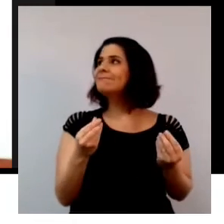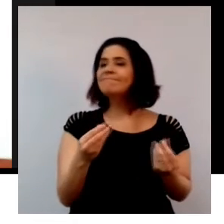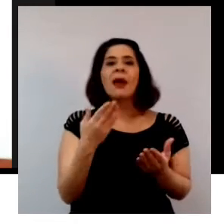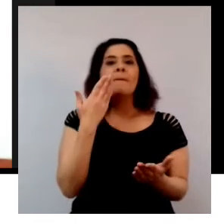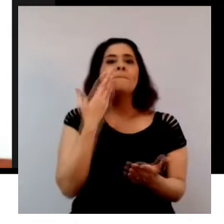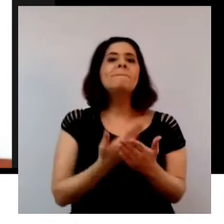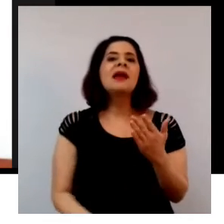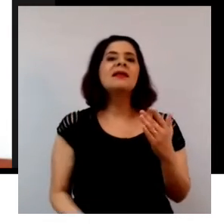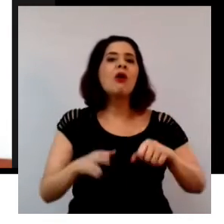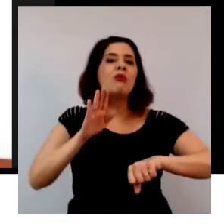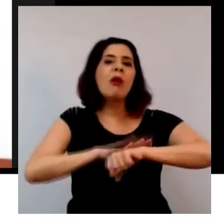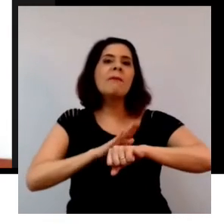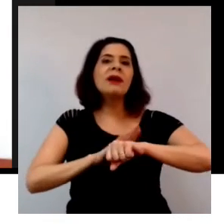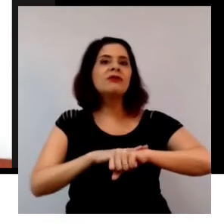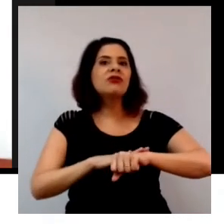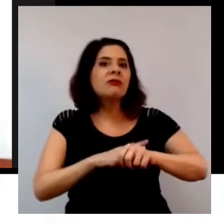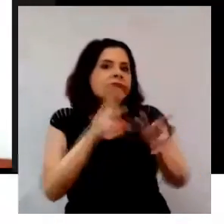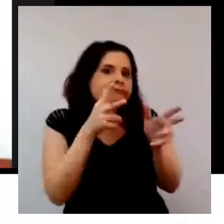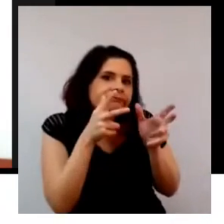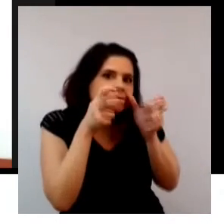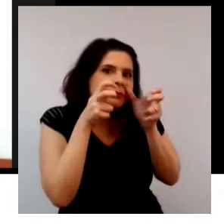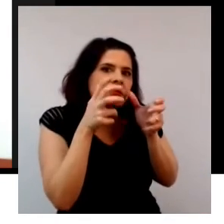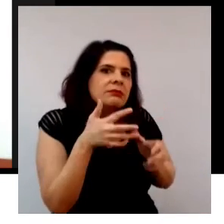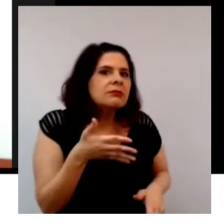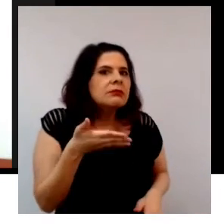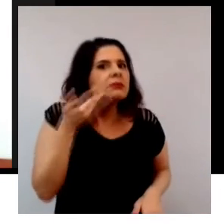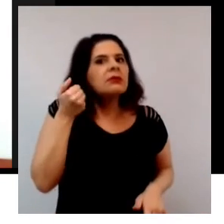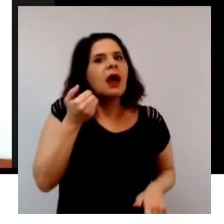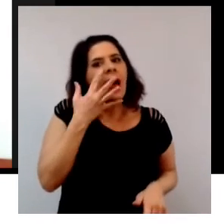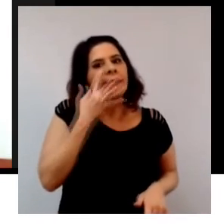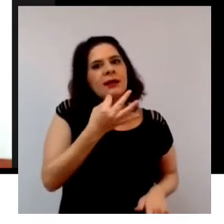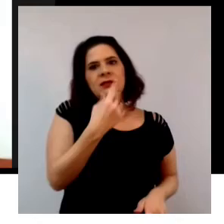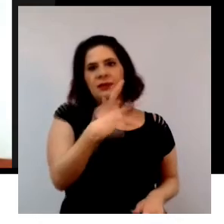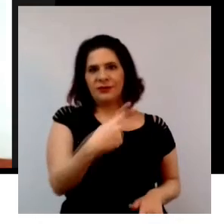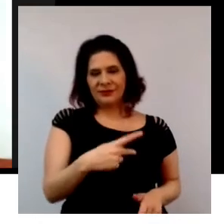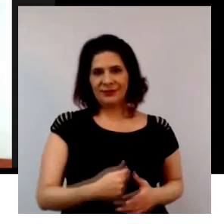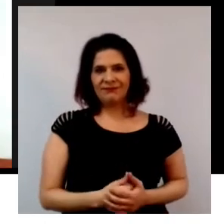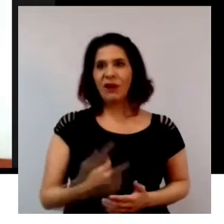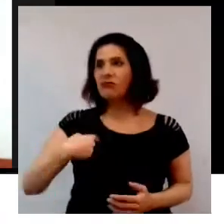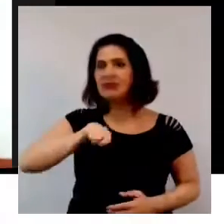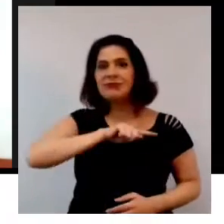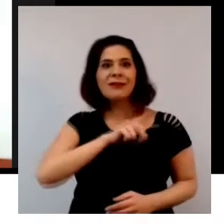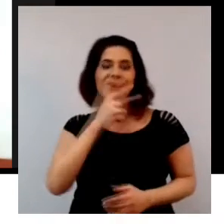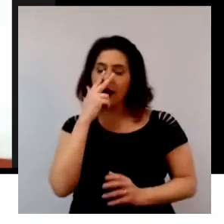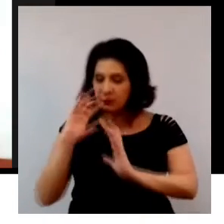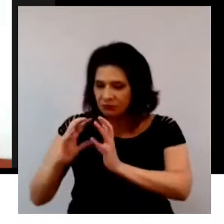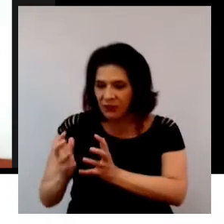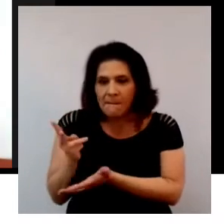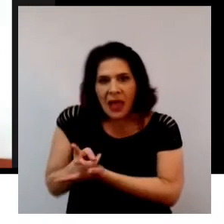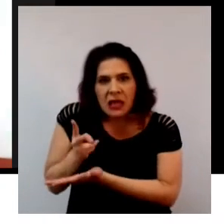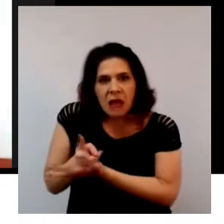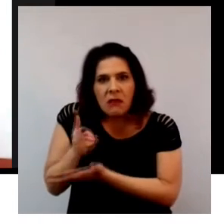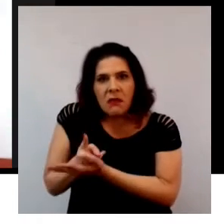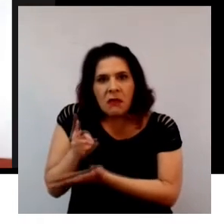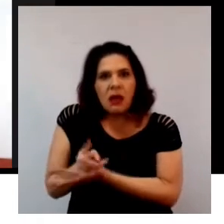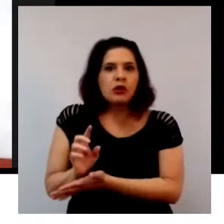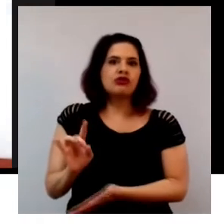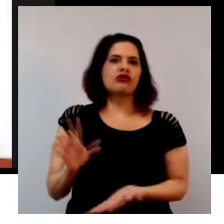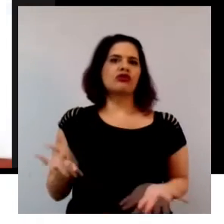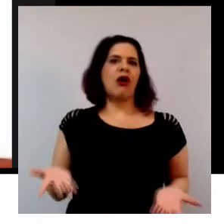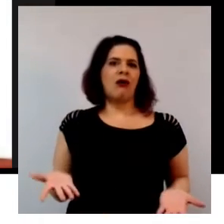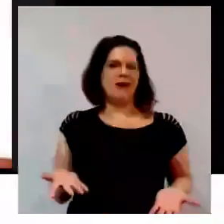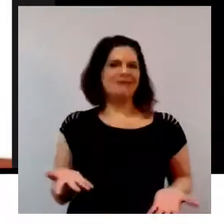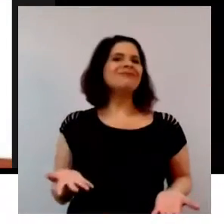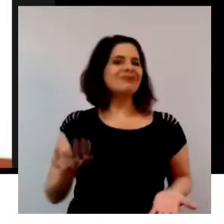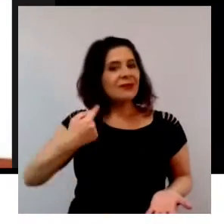hoje. Então, nesse sentido, eu acho que a gente se armou um pouco uma armadilha, e para terminar minha fala, eu vou acho que a gente, como